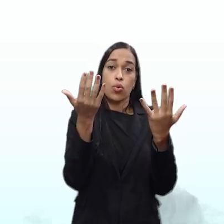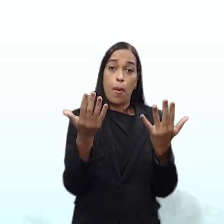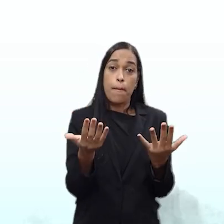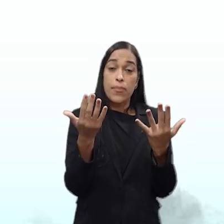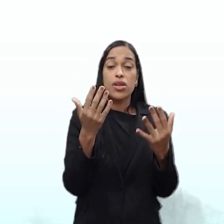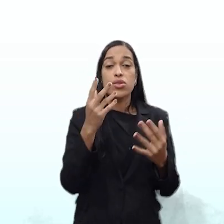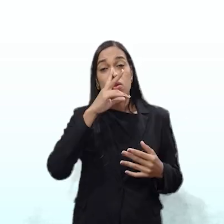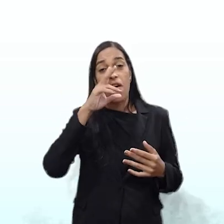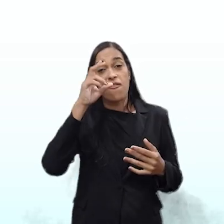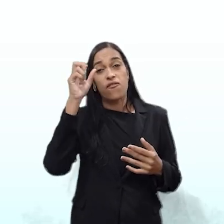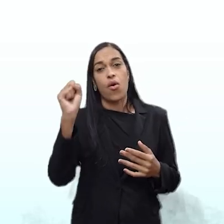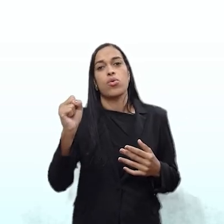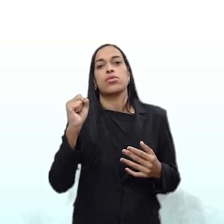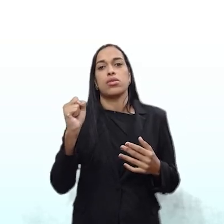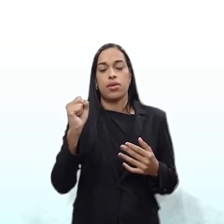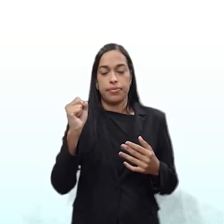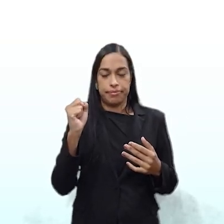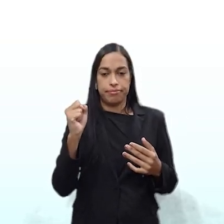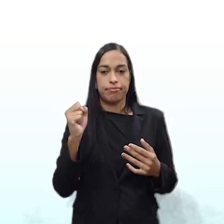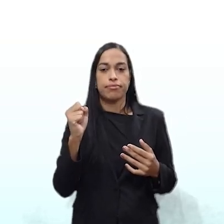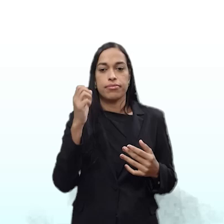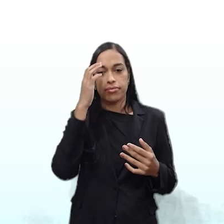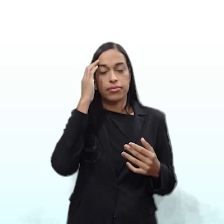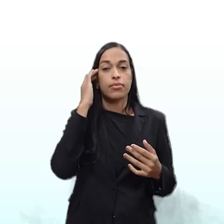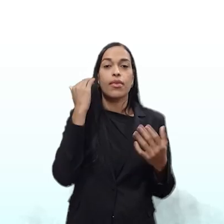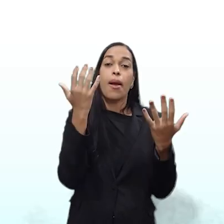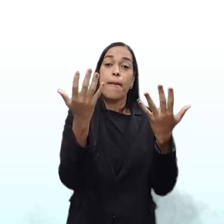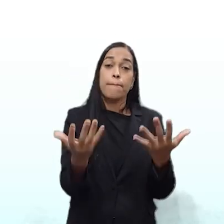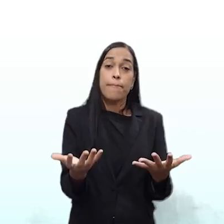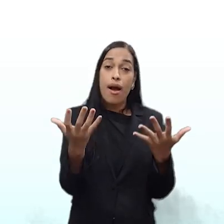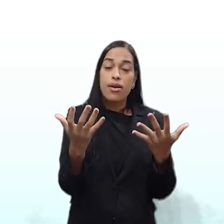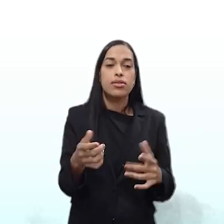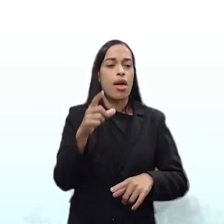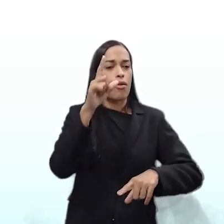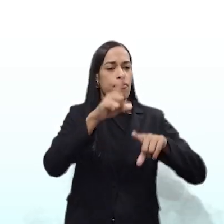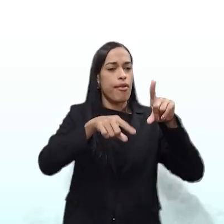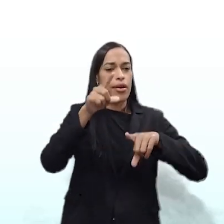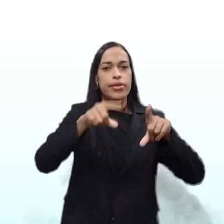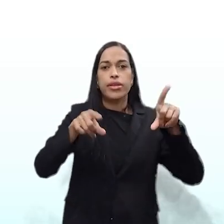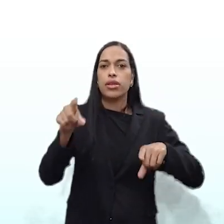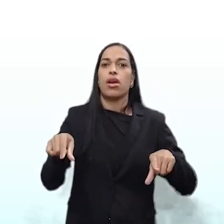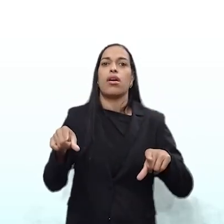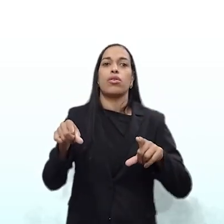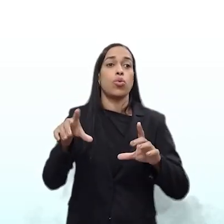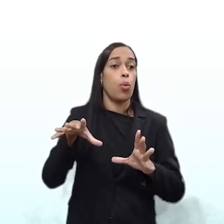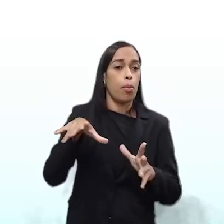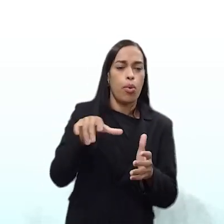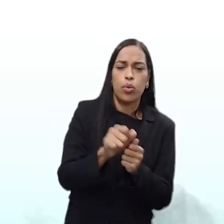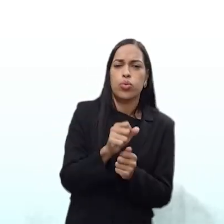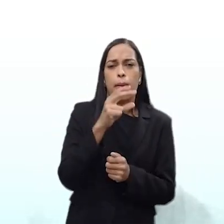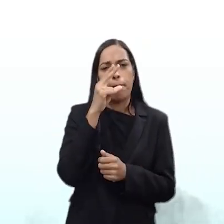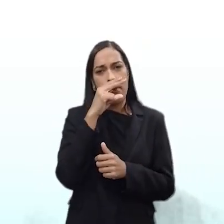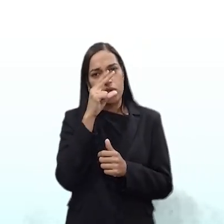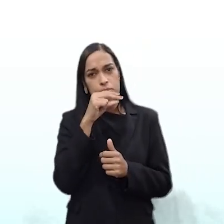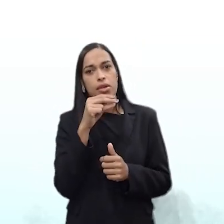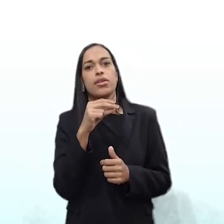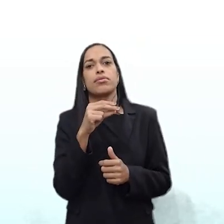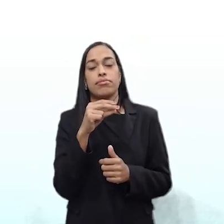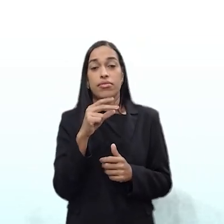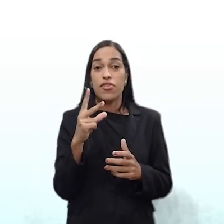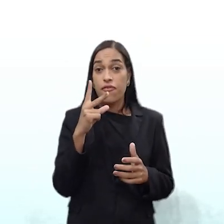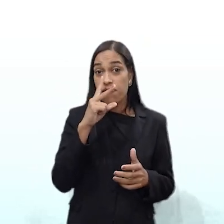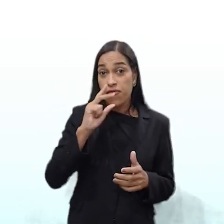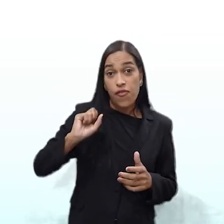é a força gravitacional, ou seja, a massa é invariante, em qualquer lugar do planeta você tem a mesma massa, enquanto que